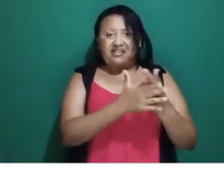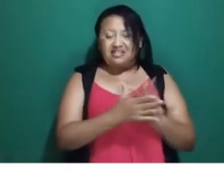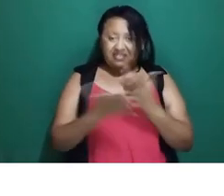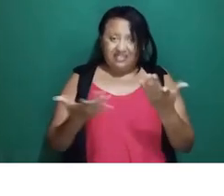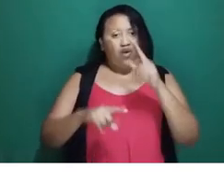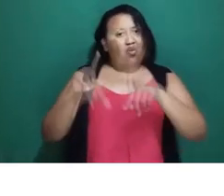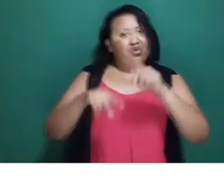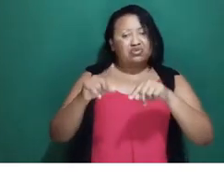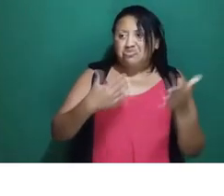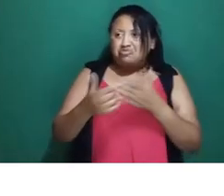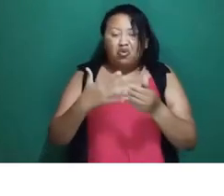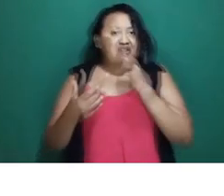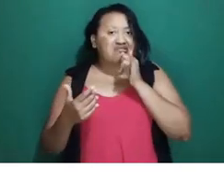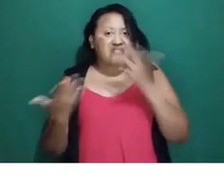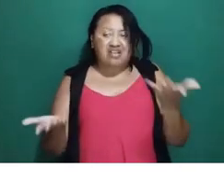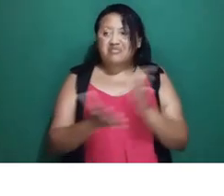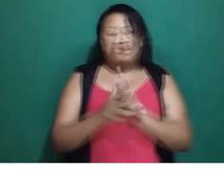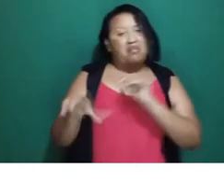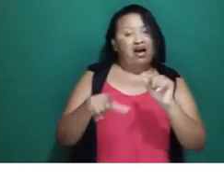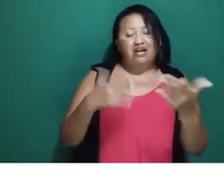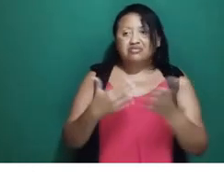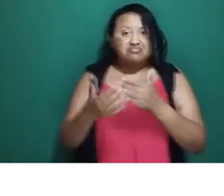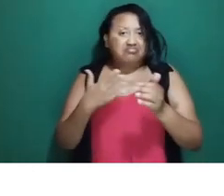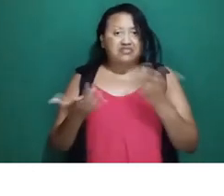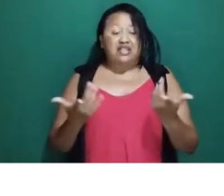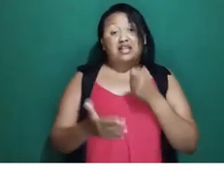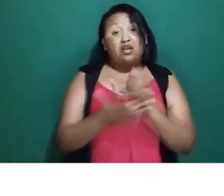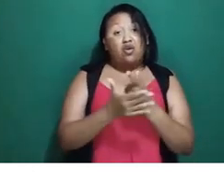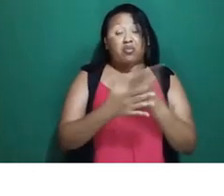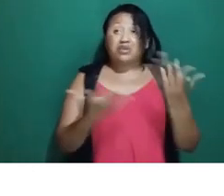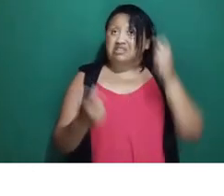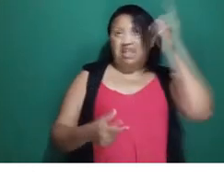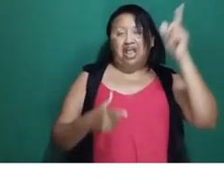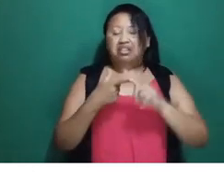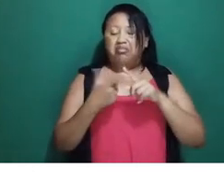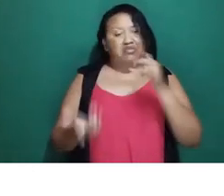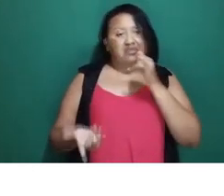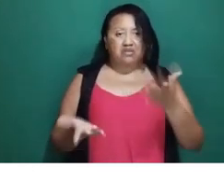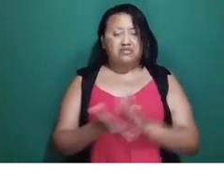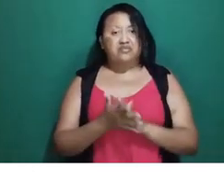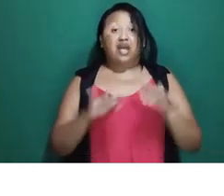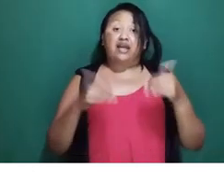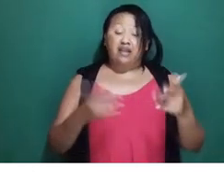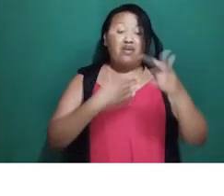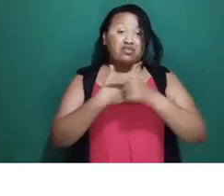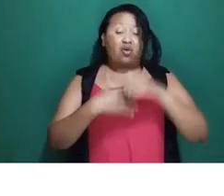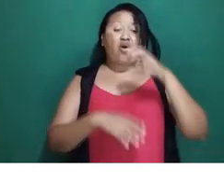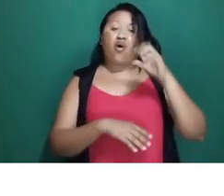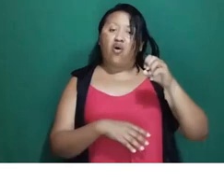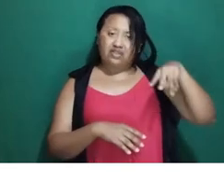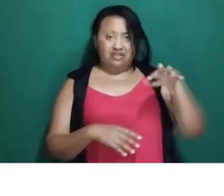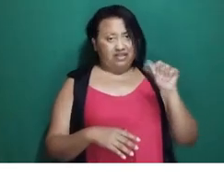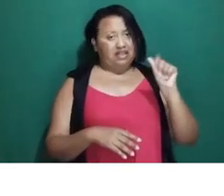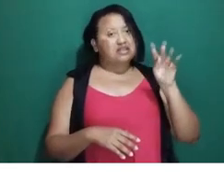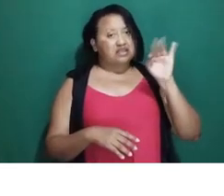determinado produto determinado serviço ou que ele compra determinada ideia por exemplo então a função conativa